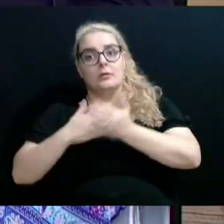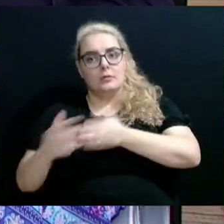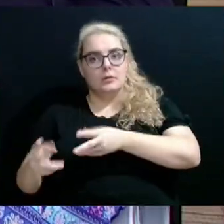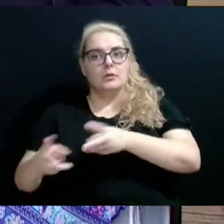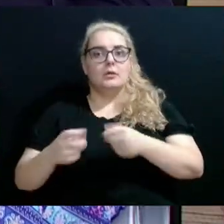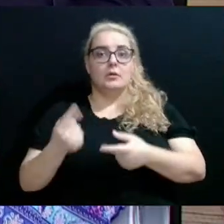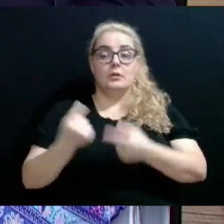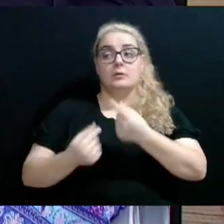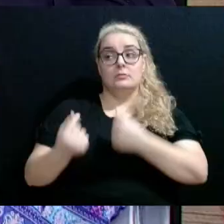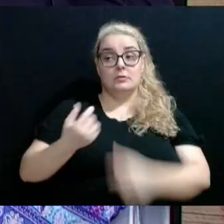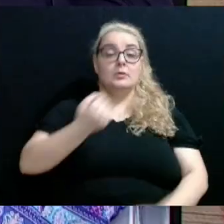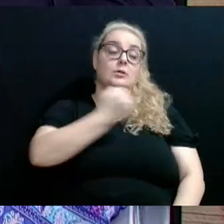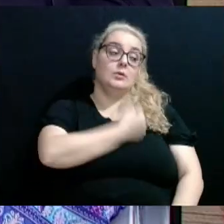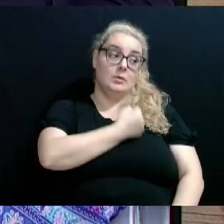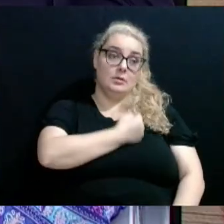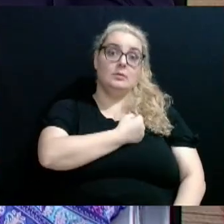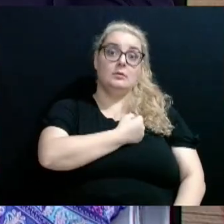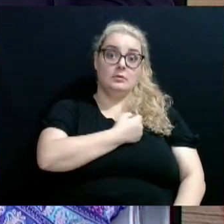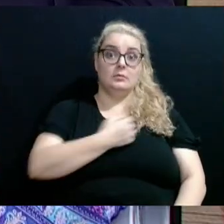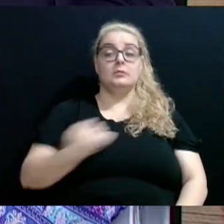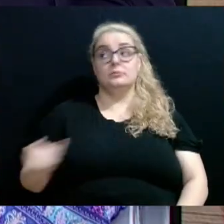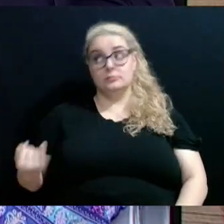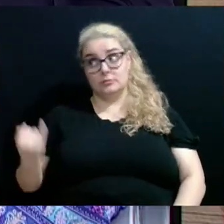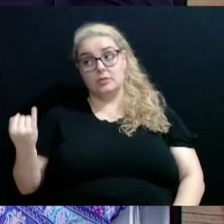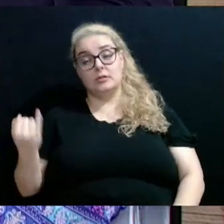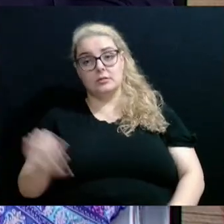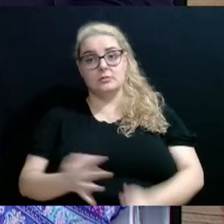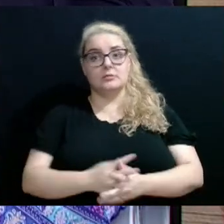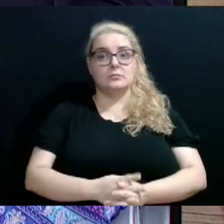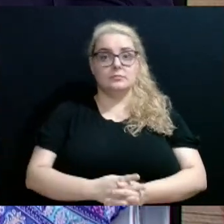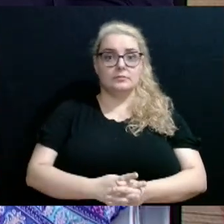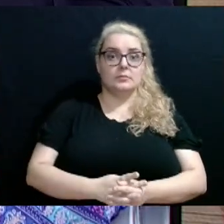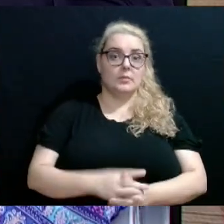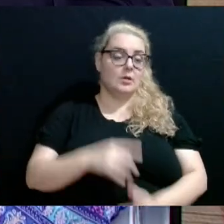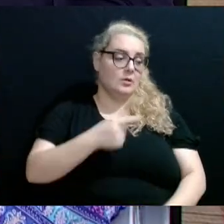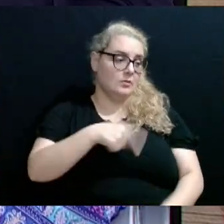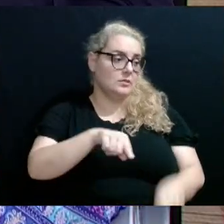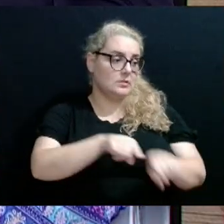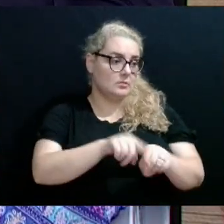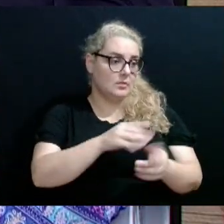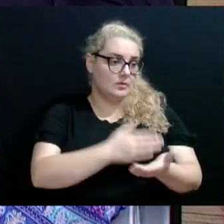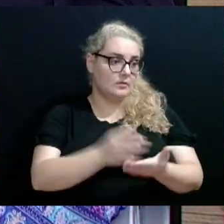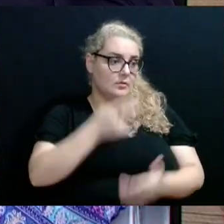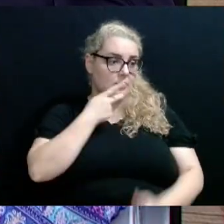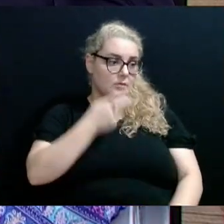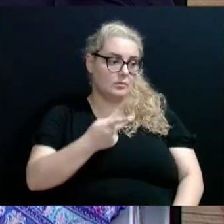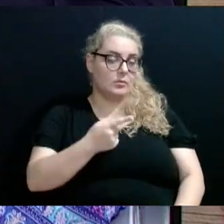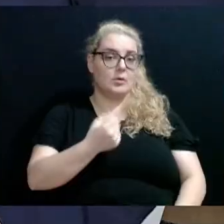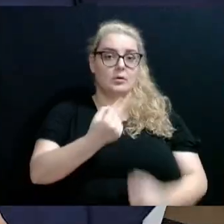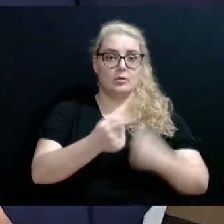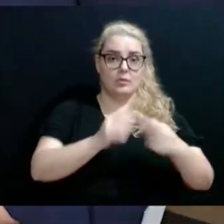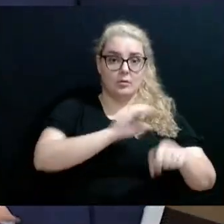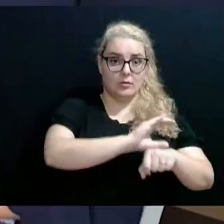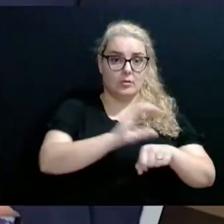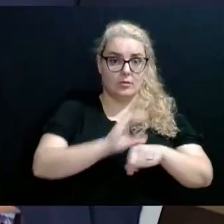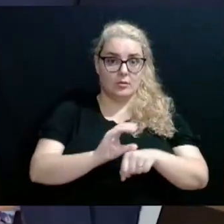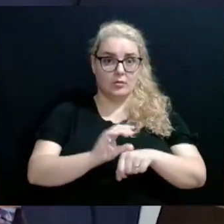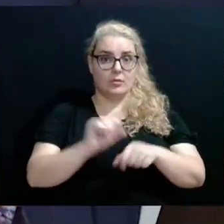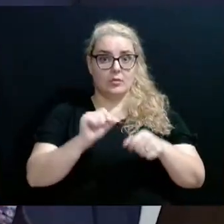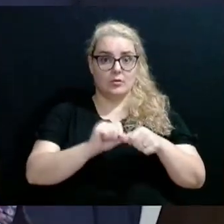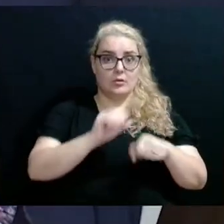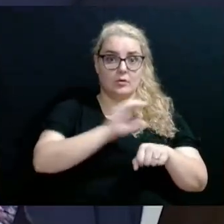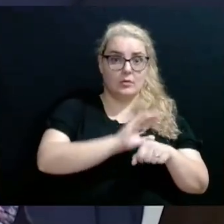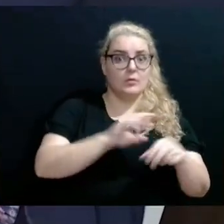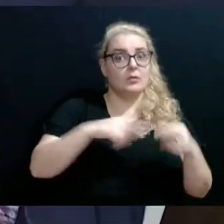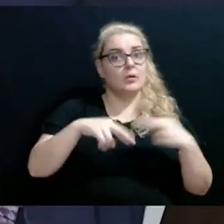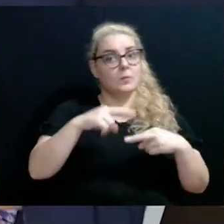são bem interessantes. Você disse que, inclusive, no início fez alguns cursos. Você fez os cursos relacionados